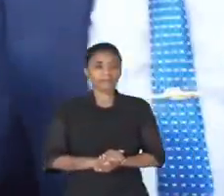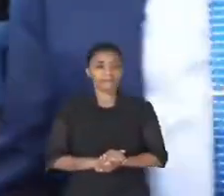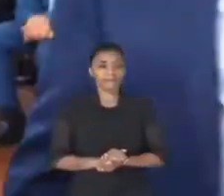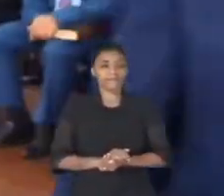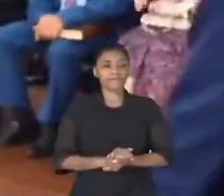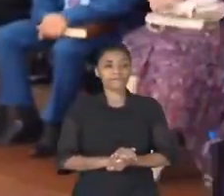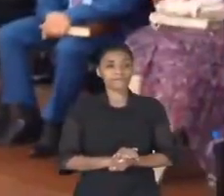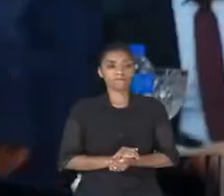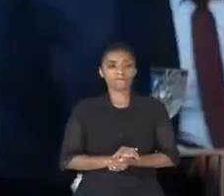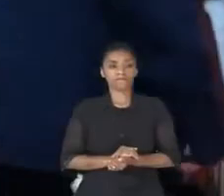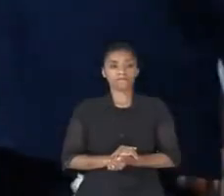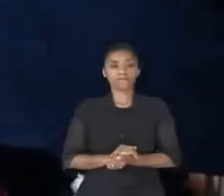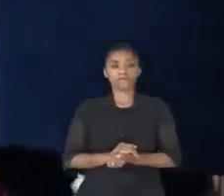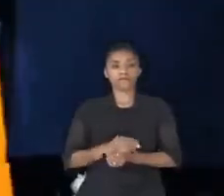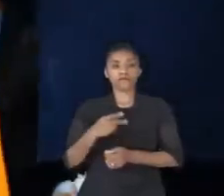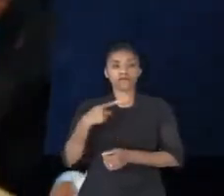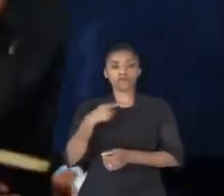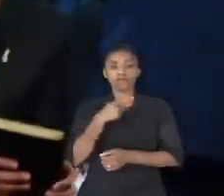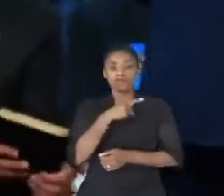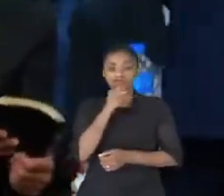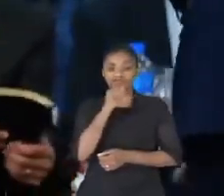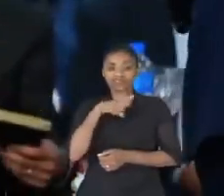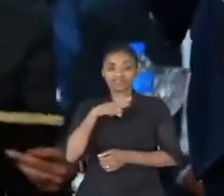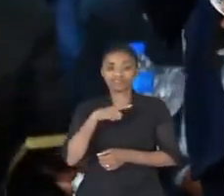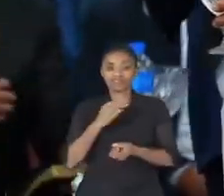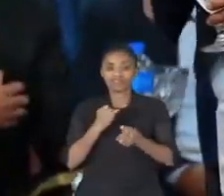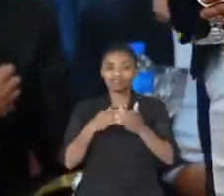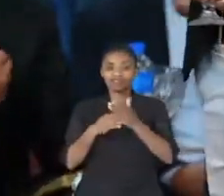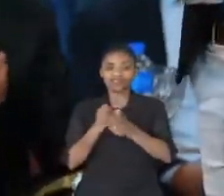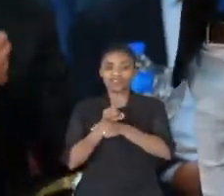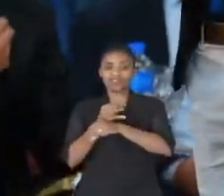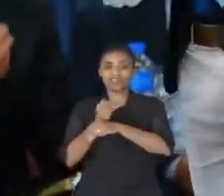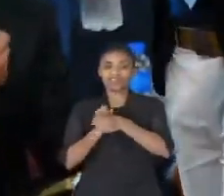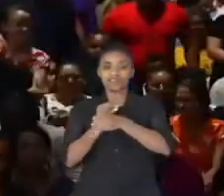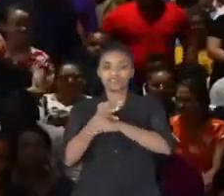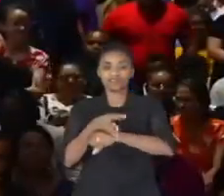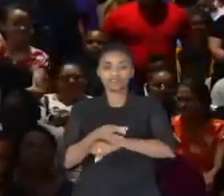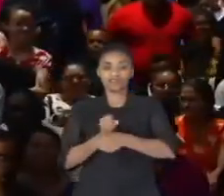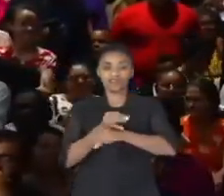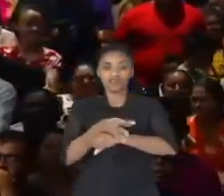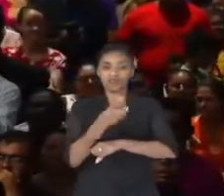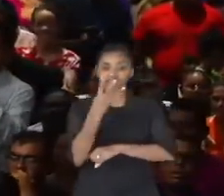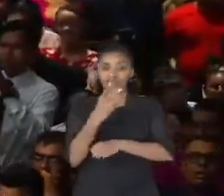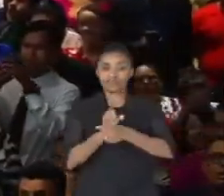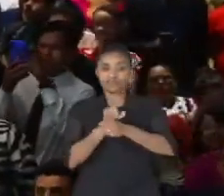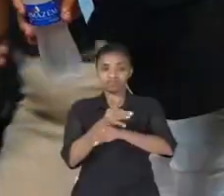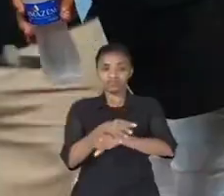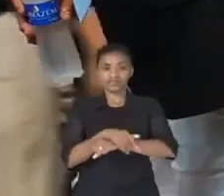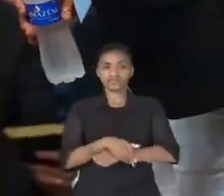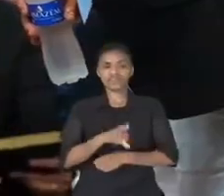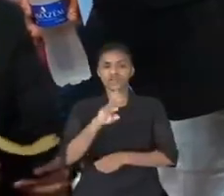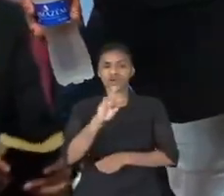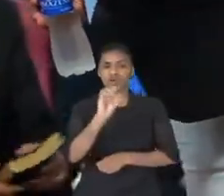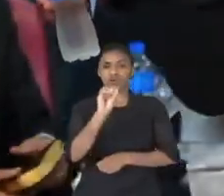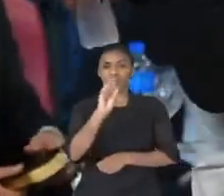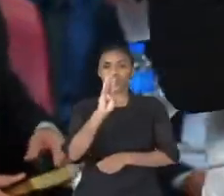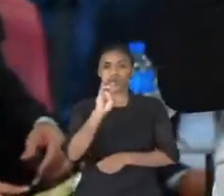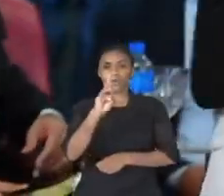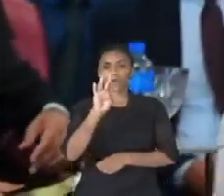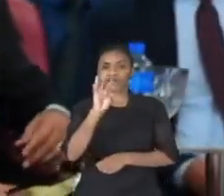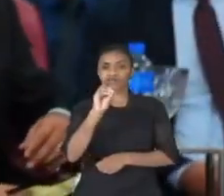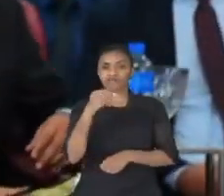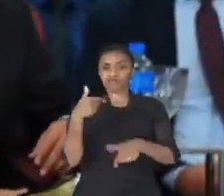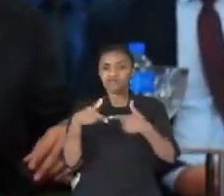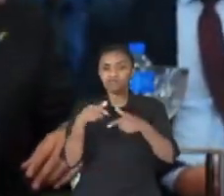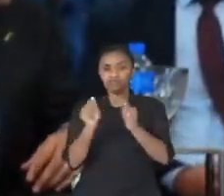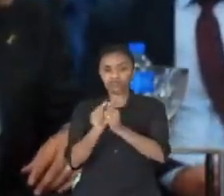Perfeito. O pastor disse que hoje eu tenho até as 3 da manhã só. Roberto é um filho, me acompanha pelo mundo todo, trabalha comigo já há